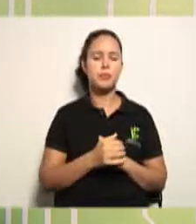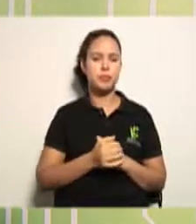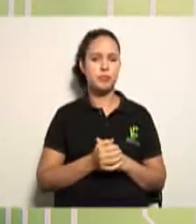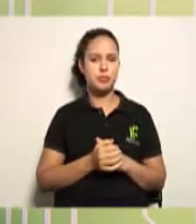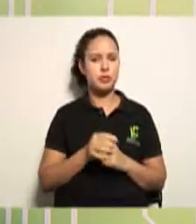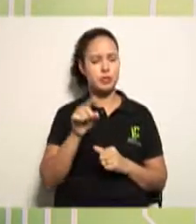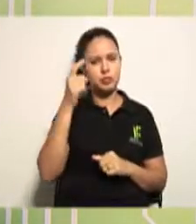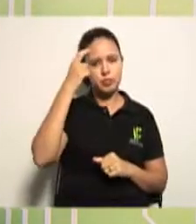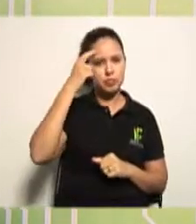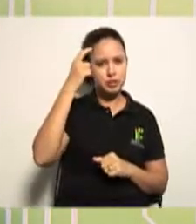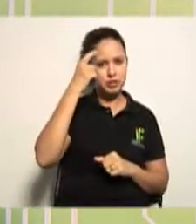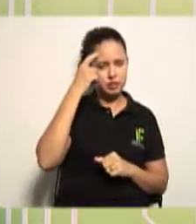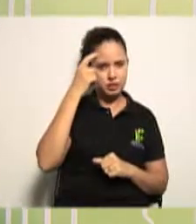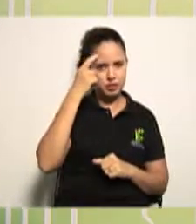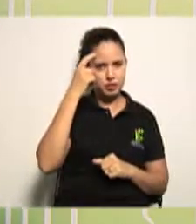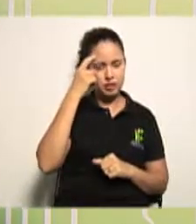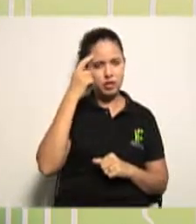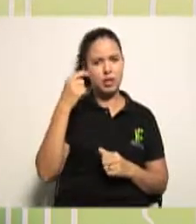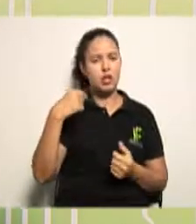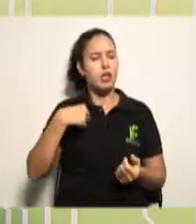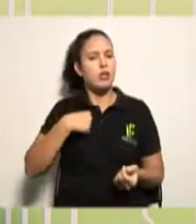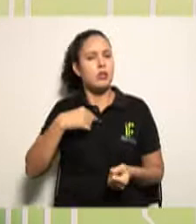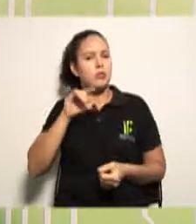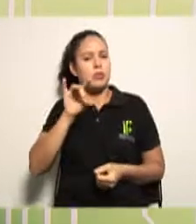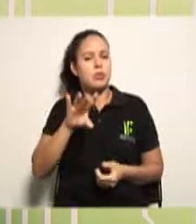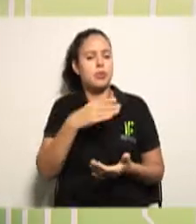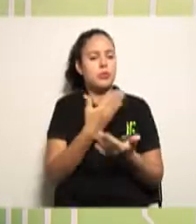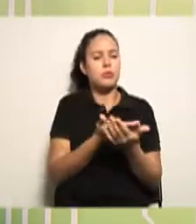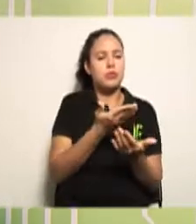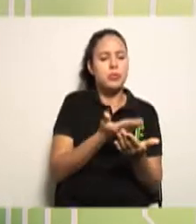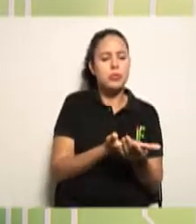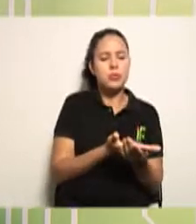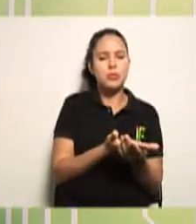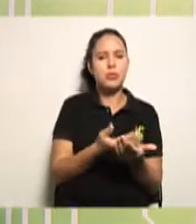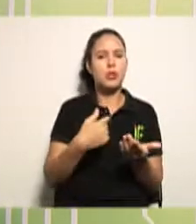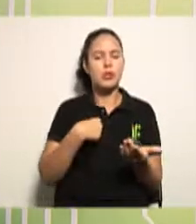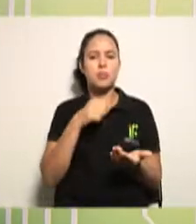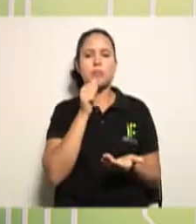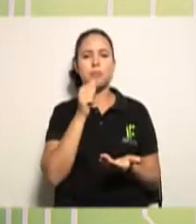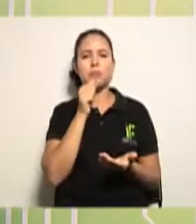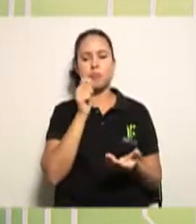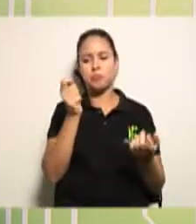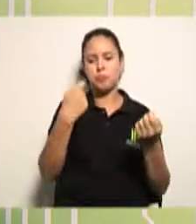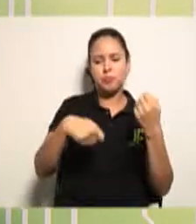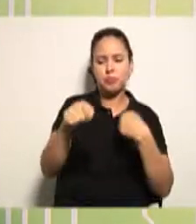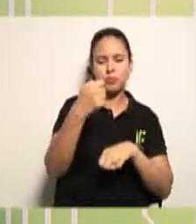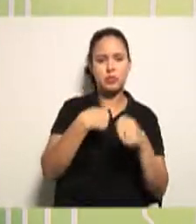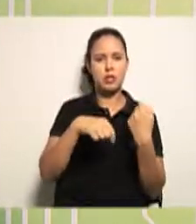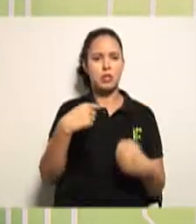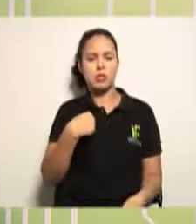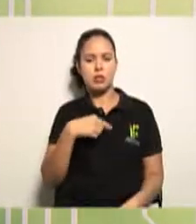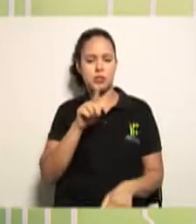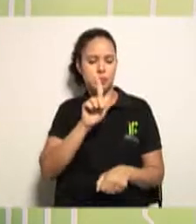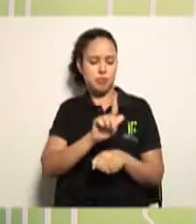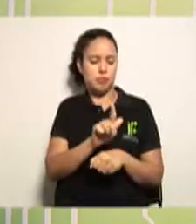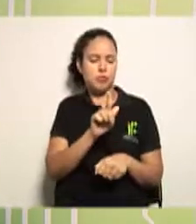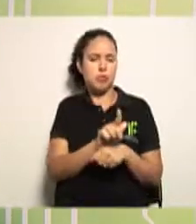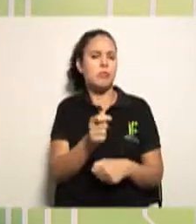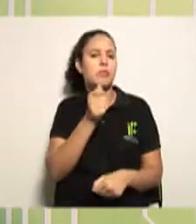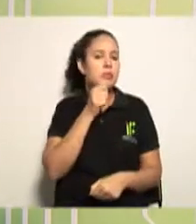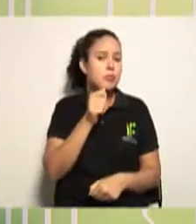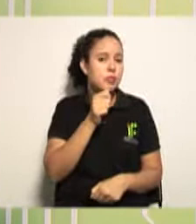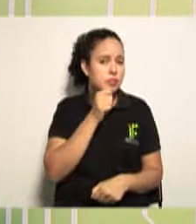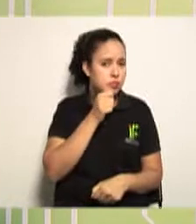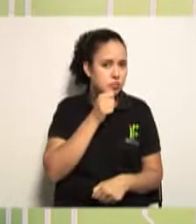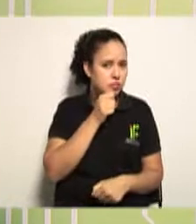está igual o moço que respondeu lá, mas eu só estudo, eu não estou administrando, eu não estou gerindo, eu não estou tomando decisões.